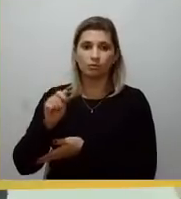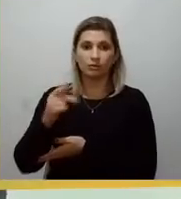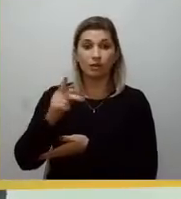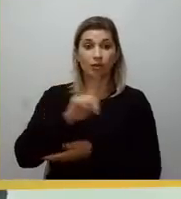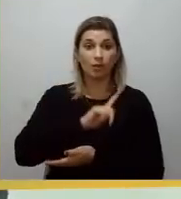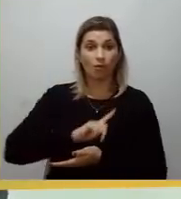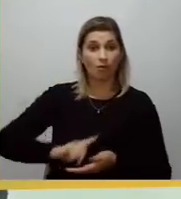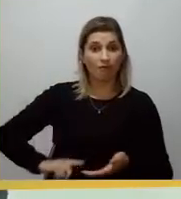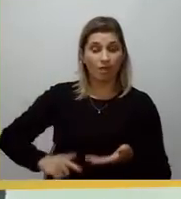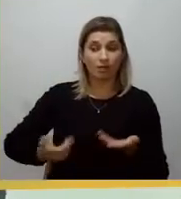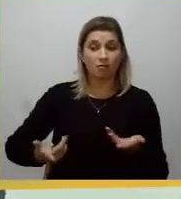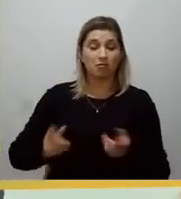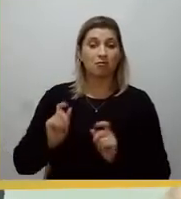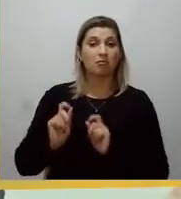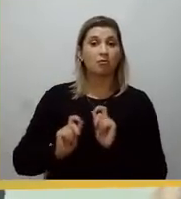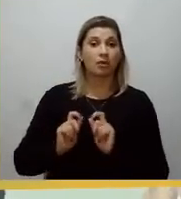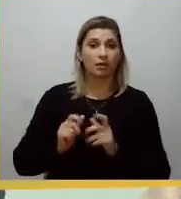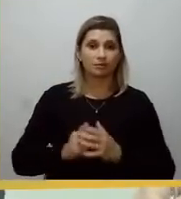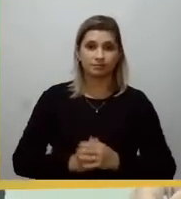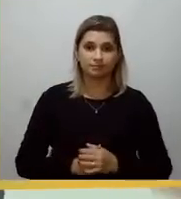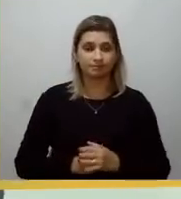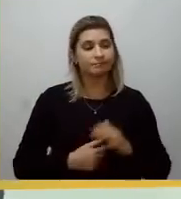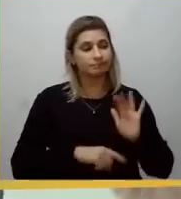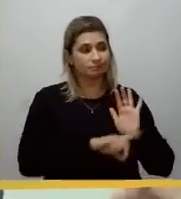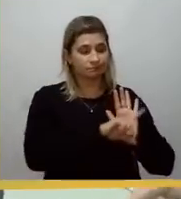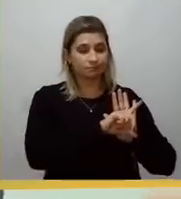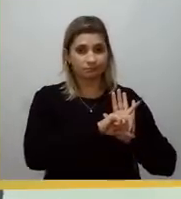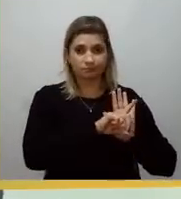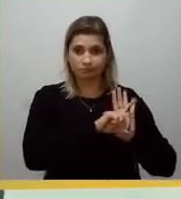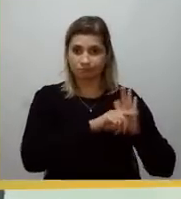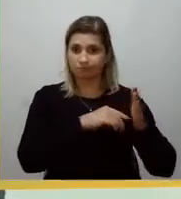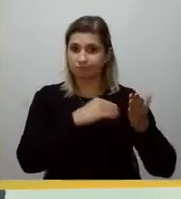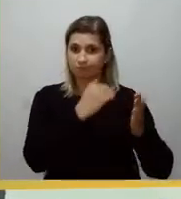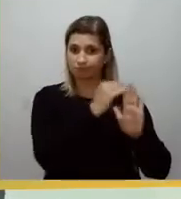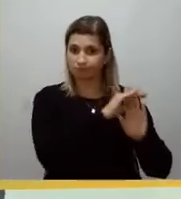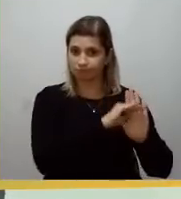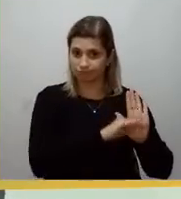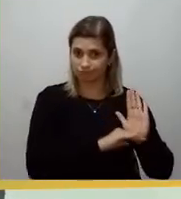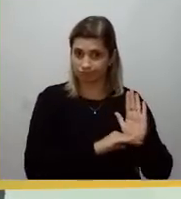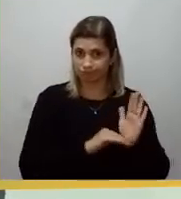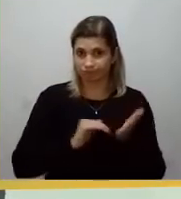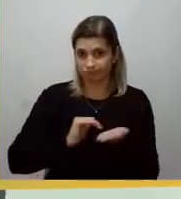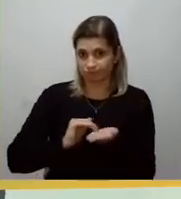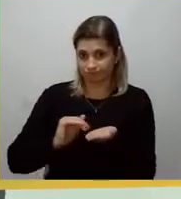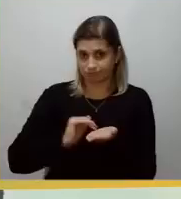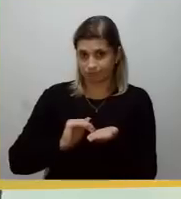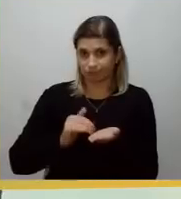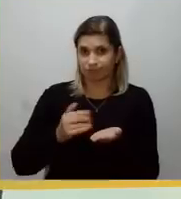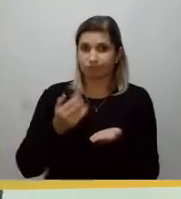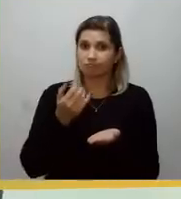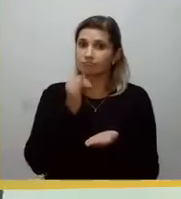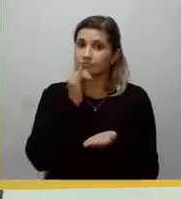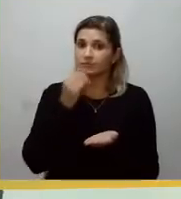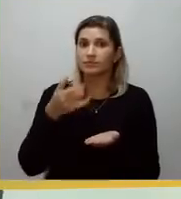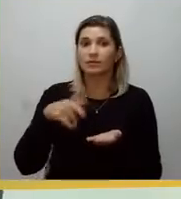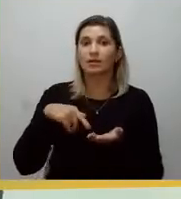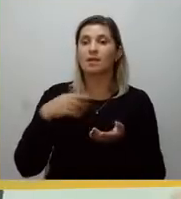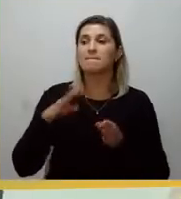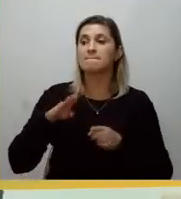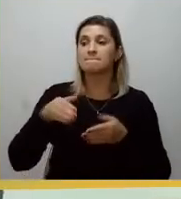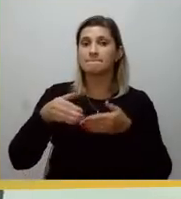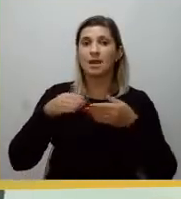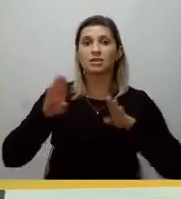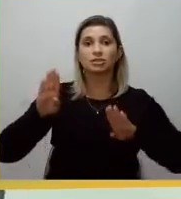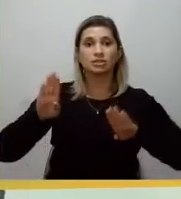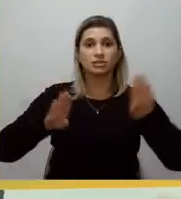autonomia de cumprir o que a lei determina, ele, todos os secretários e todos nós. Quer dizer, se você faz uma licitação, a empresa preenche os requisitos